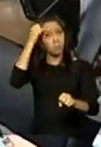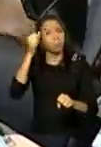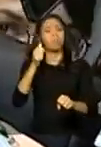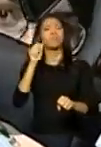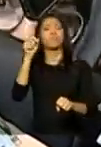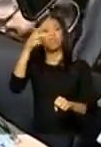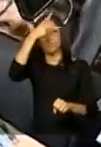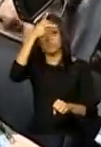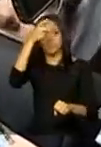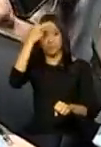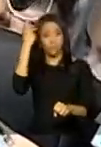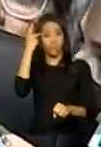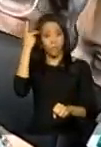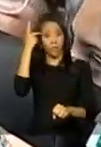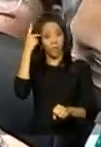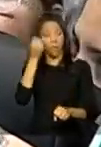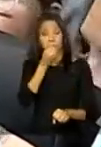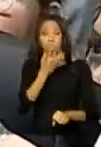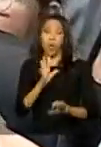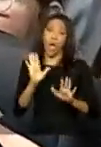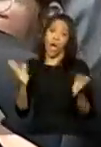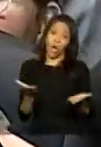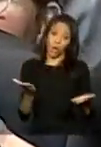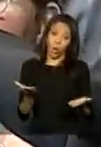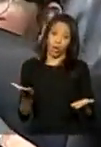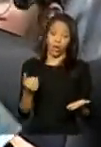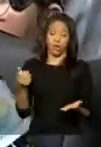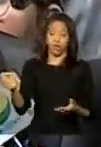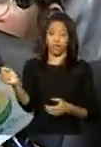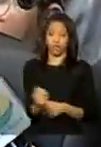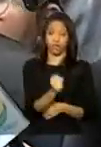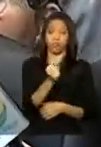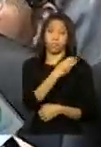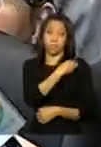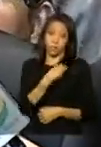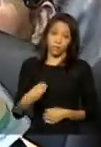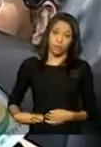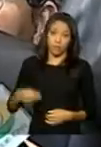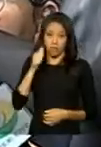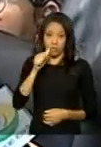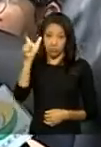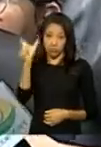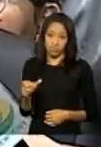cidade. Agora, como ministra, eu não tenho avaliação, mas estou recebendo